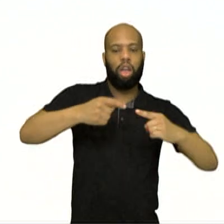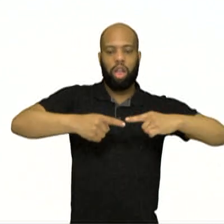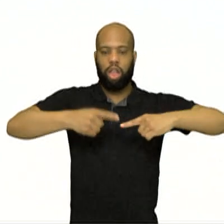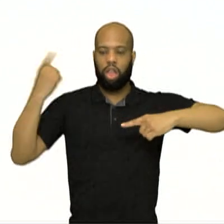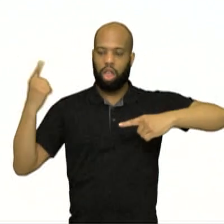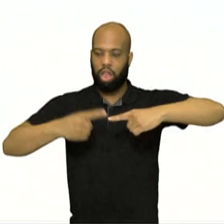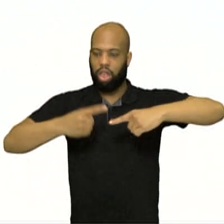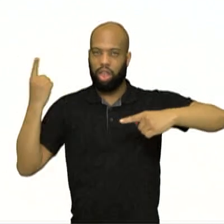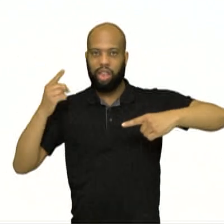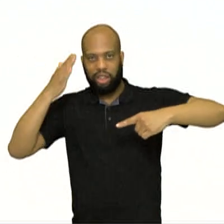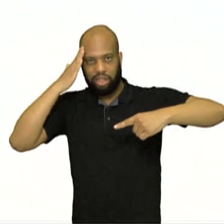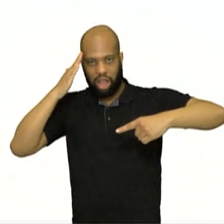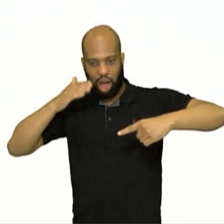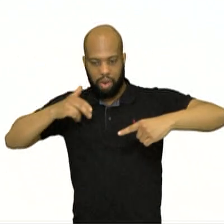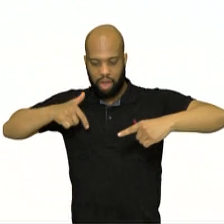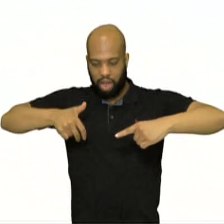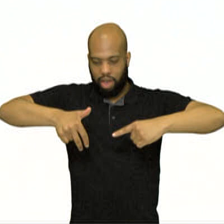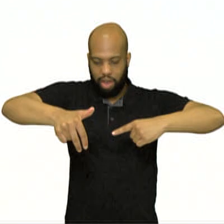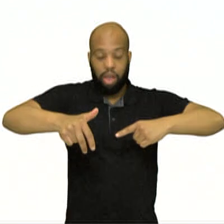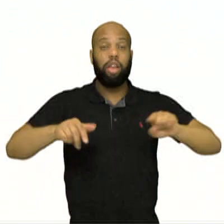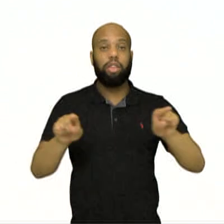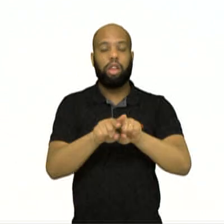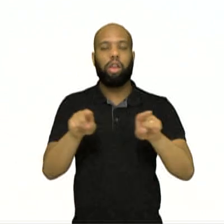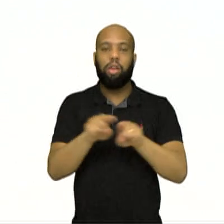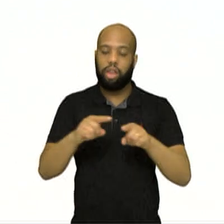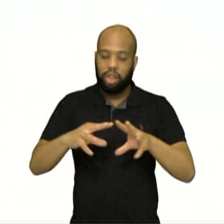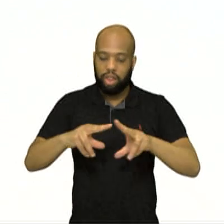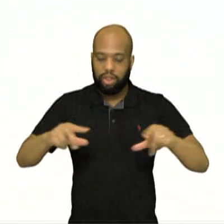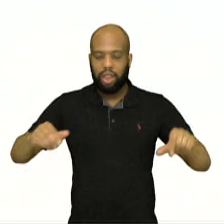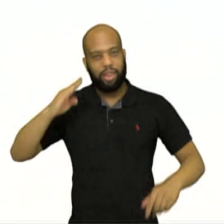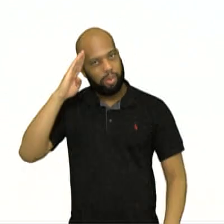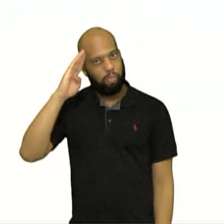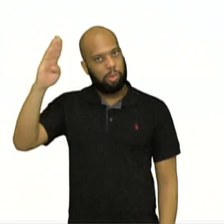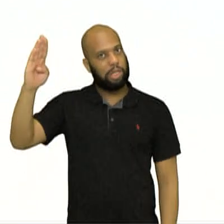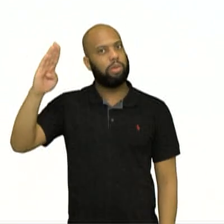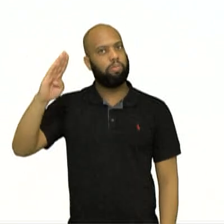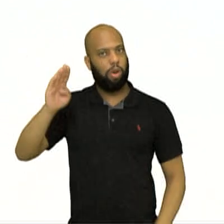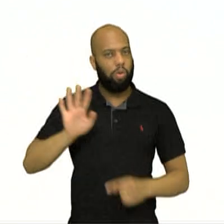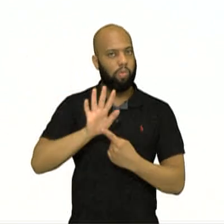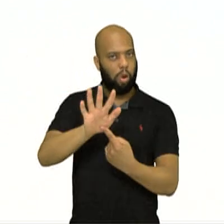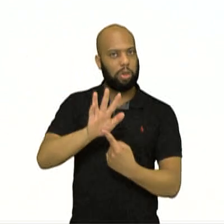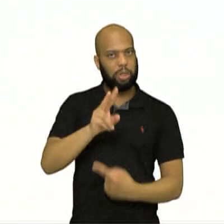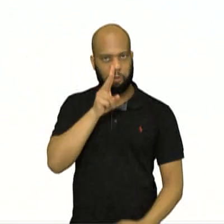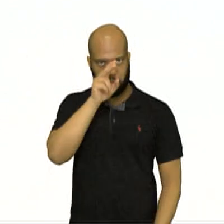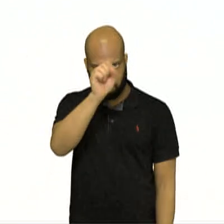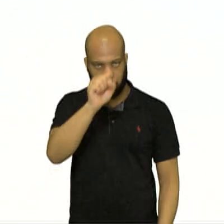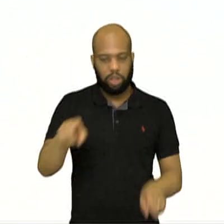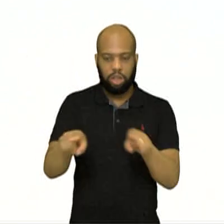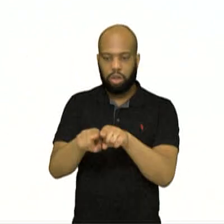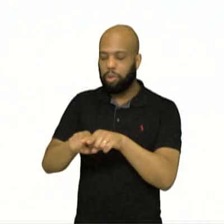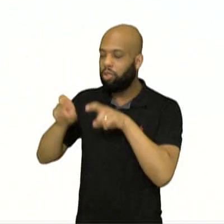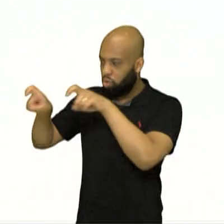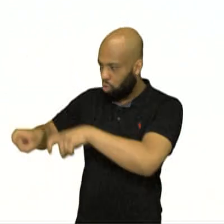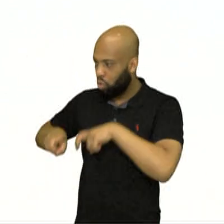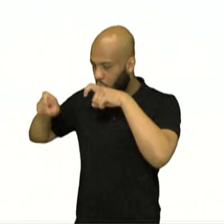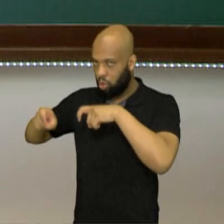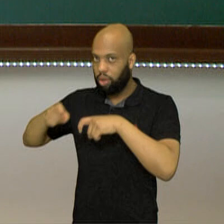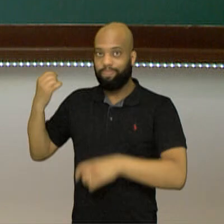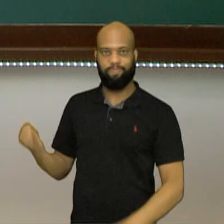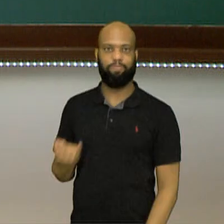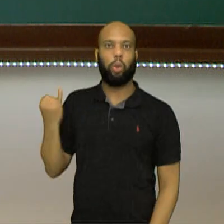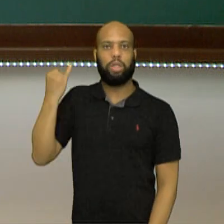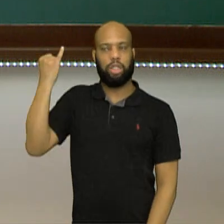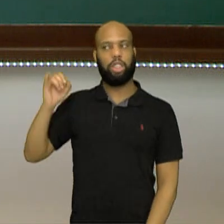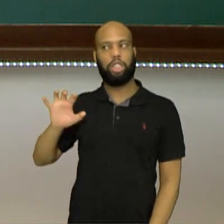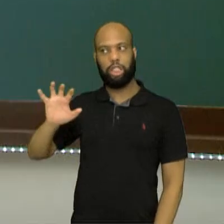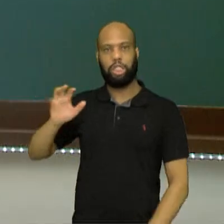né? E tem a terra como principal elemento de poder e a agricultura como principal atividade econômica. Então vamos